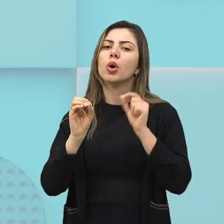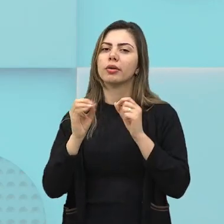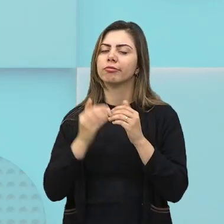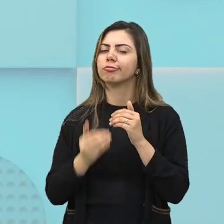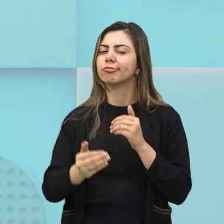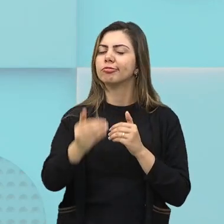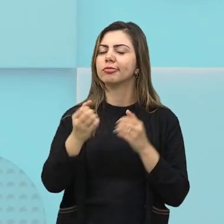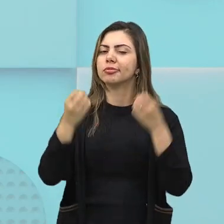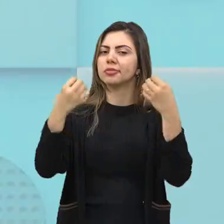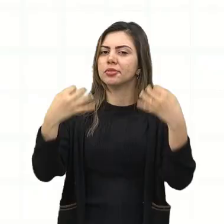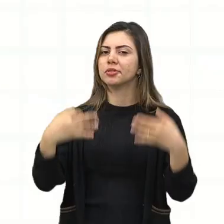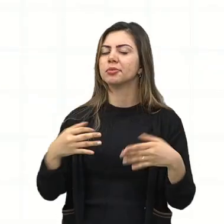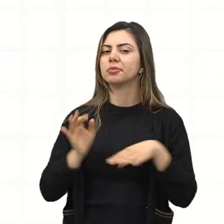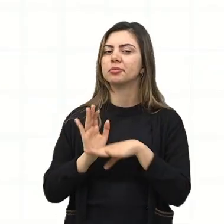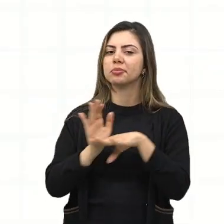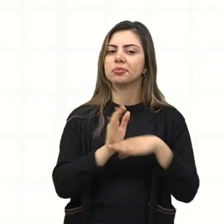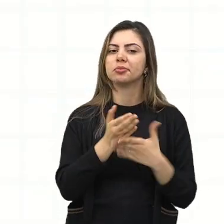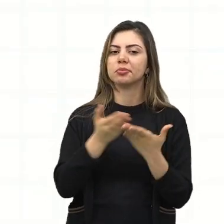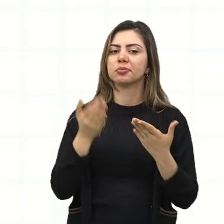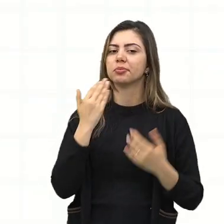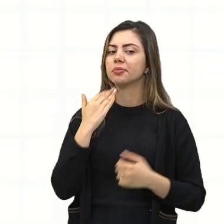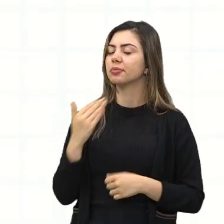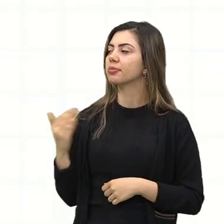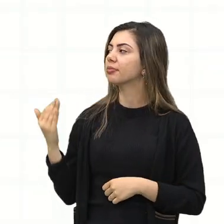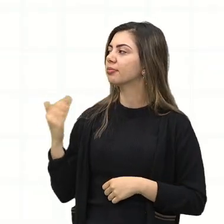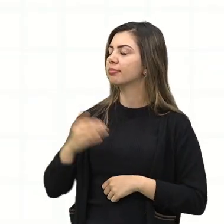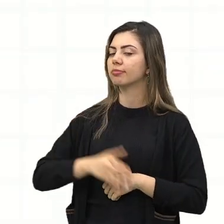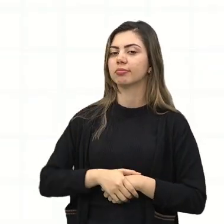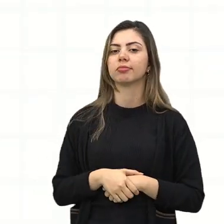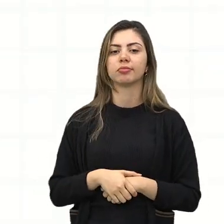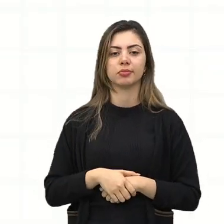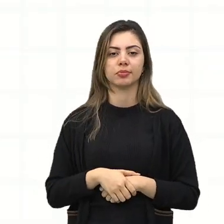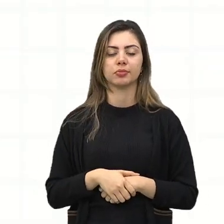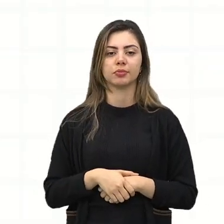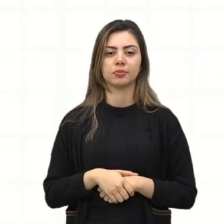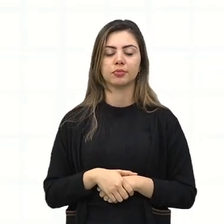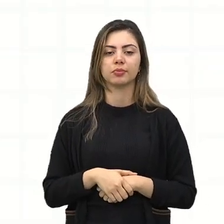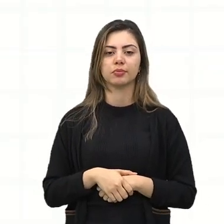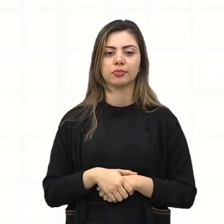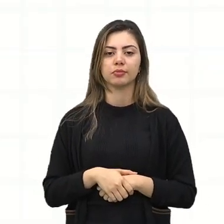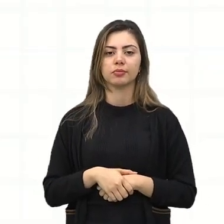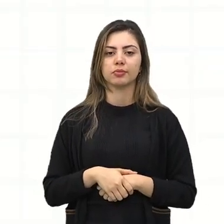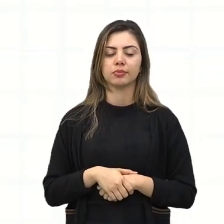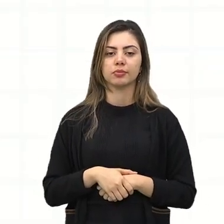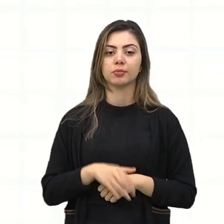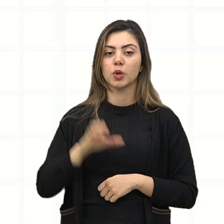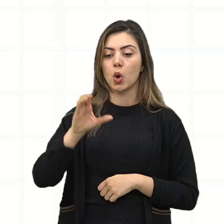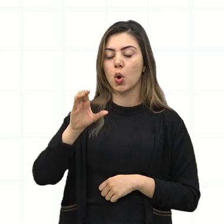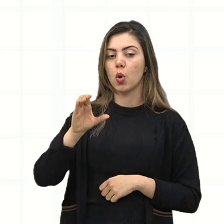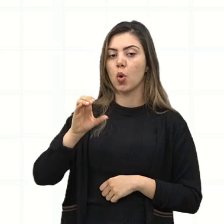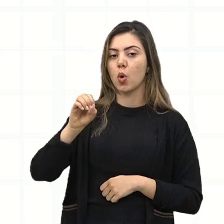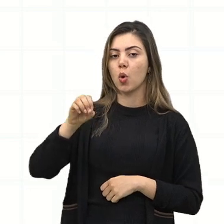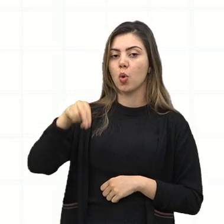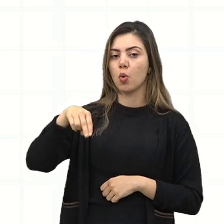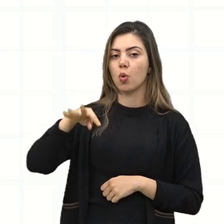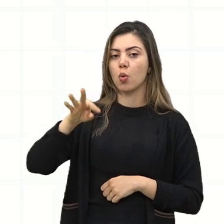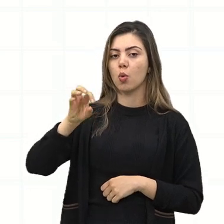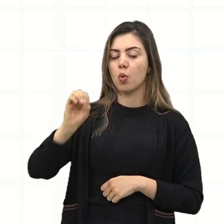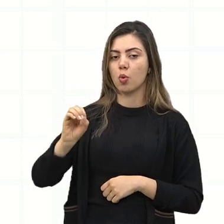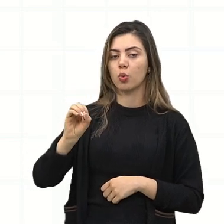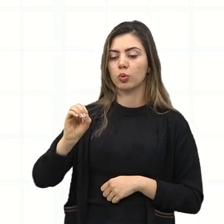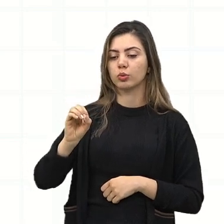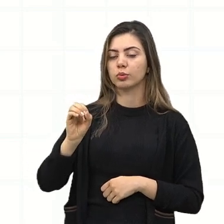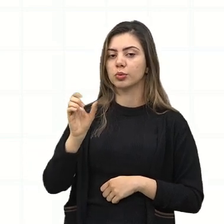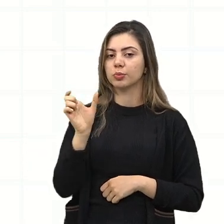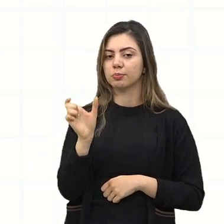gente desenvolver melhor esse gênero? Acompanhe aí na tela, turma, o conceito sobre